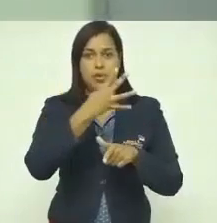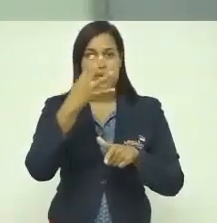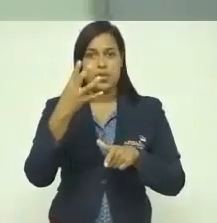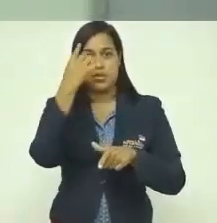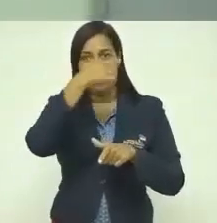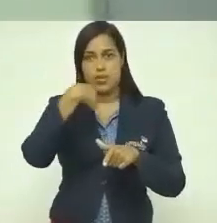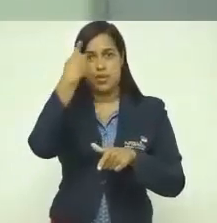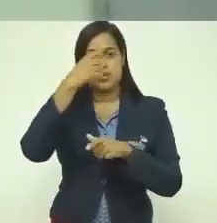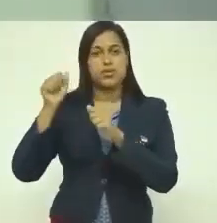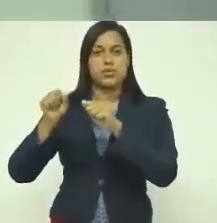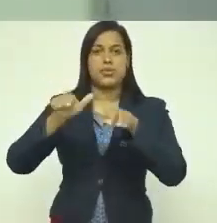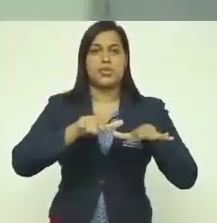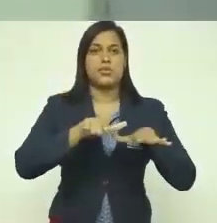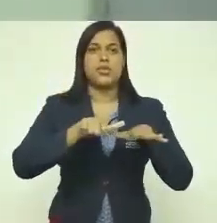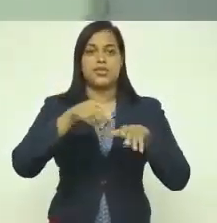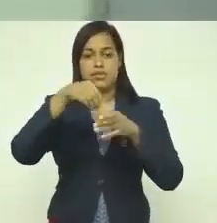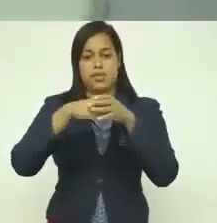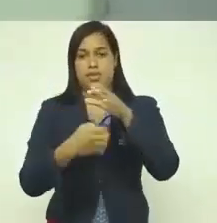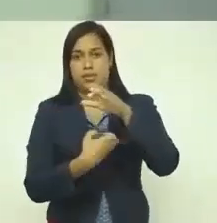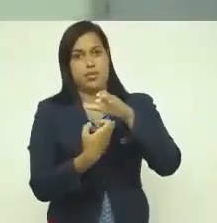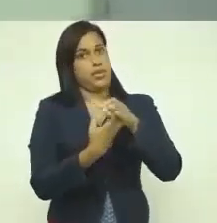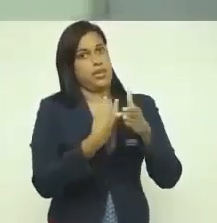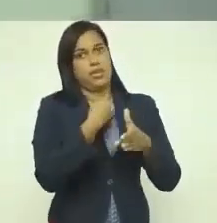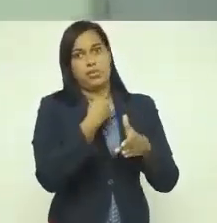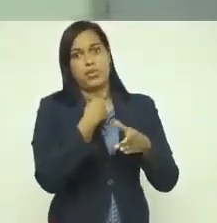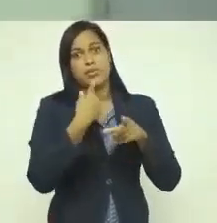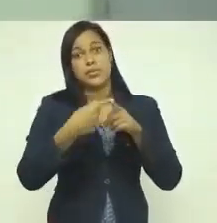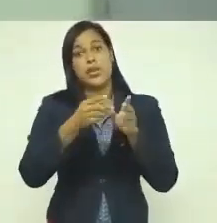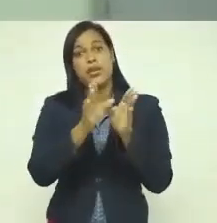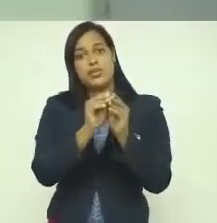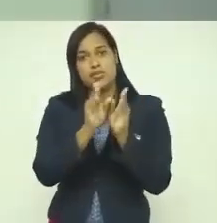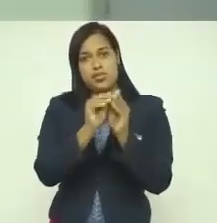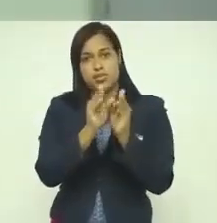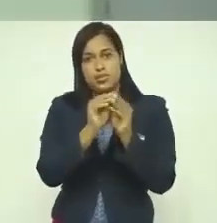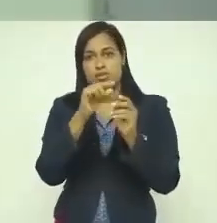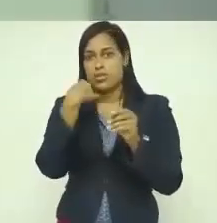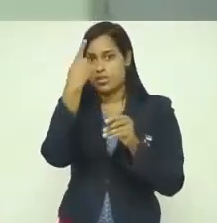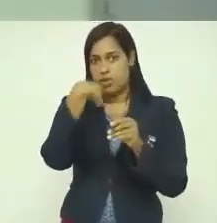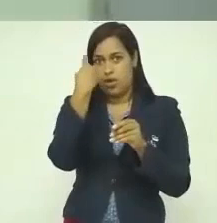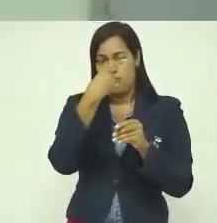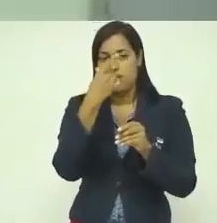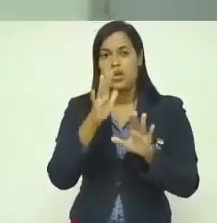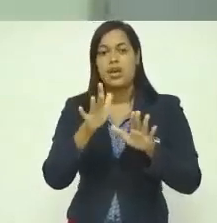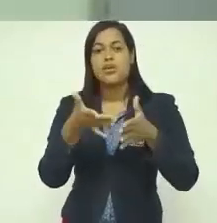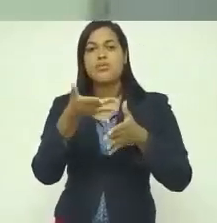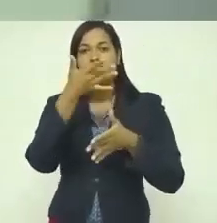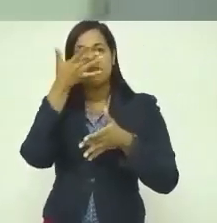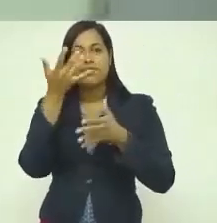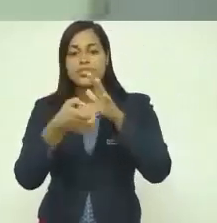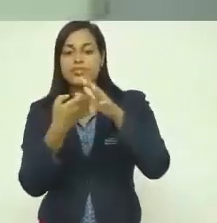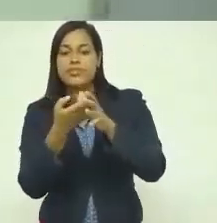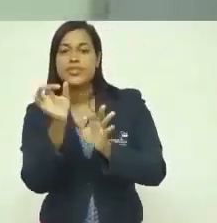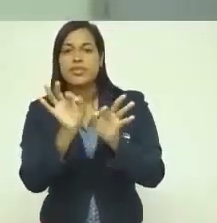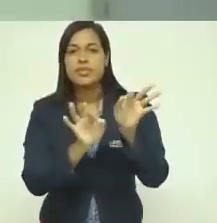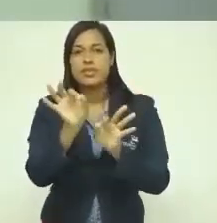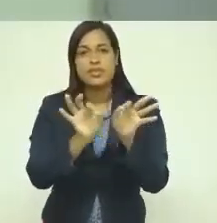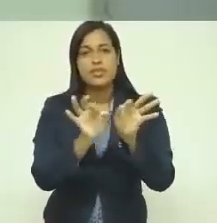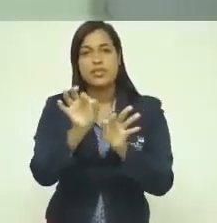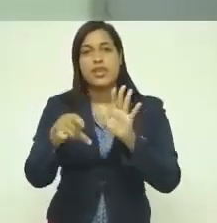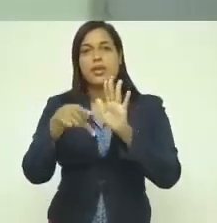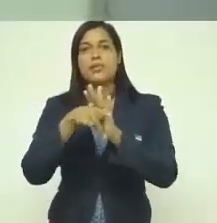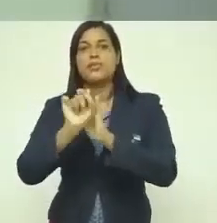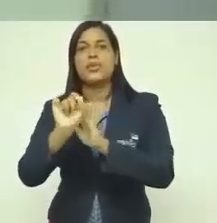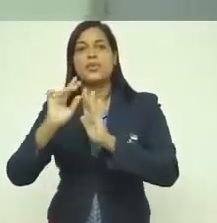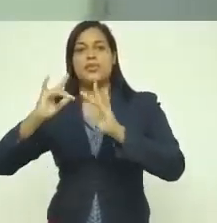de 44 horas semanais em um emprego, senão você vai receber hora extra. Então, quem regulamenta isso